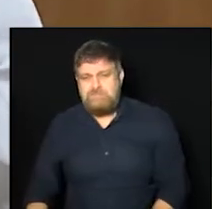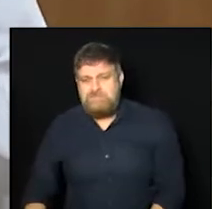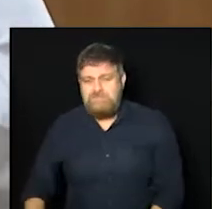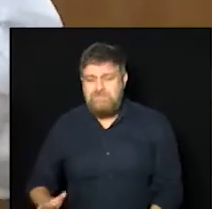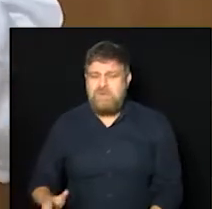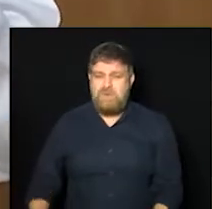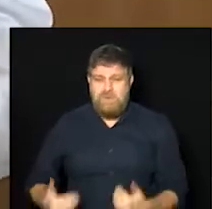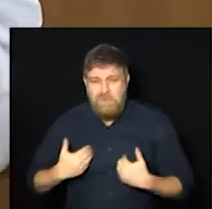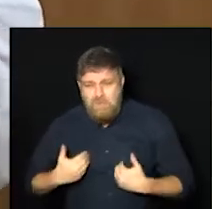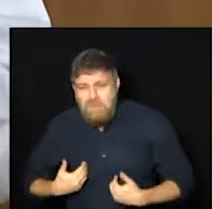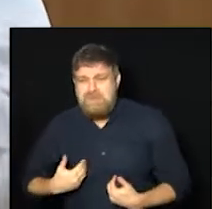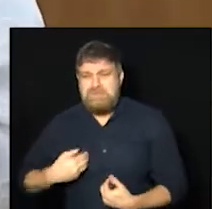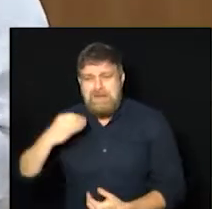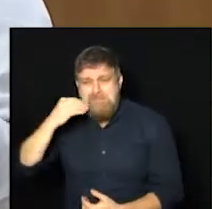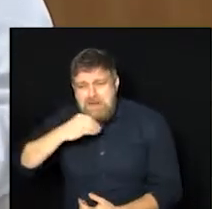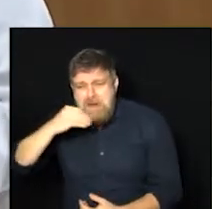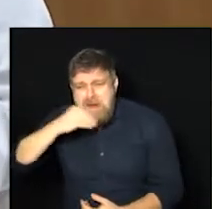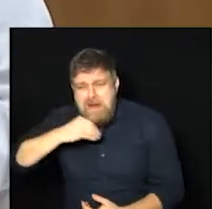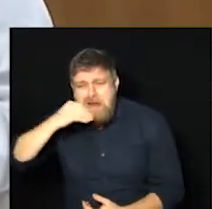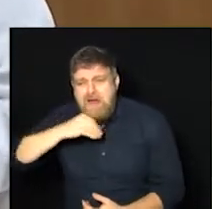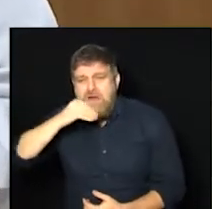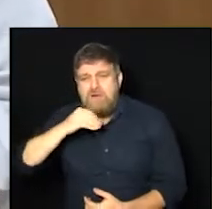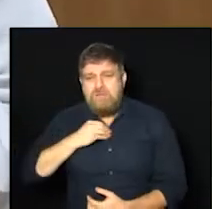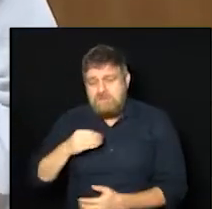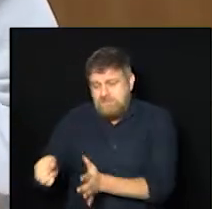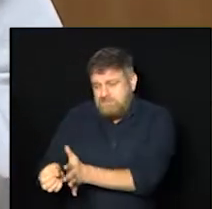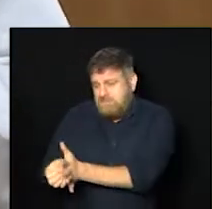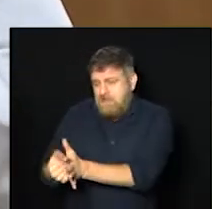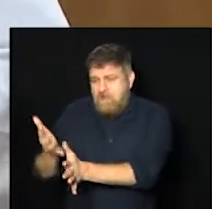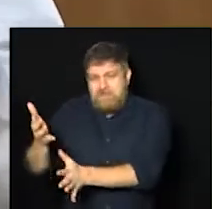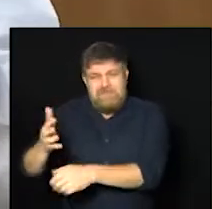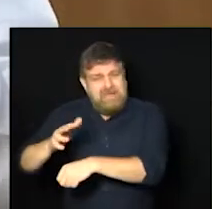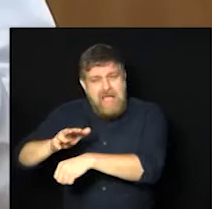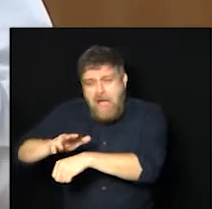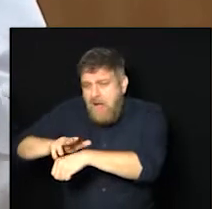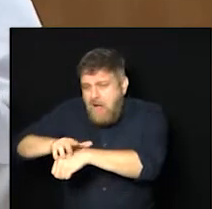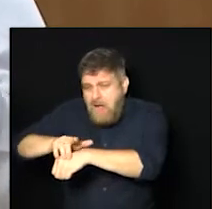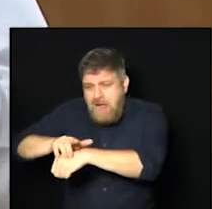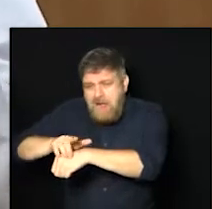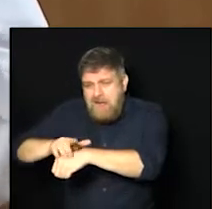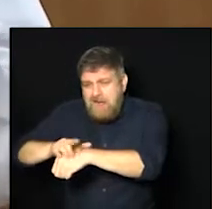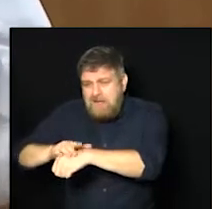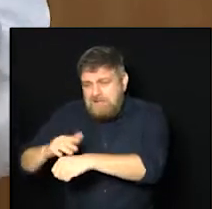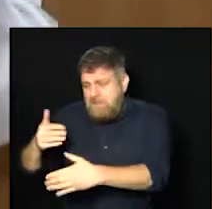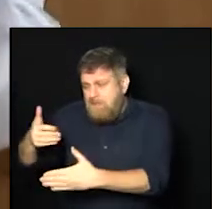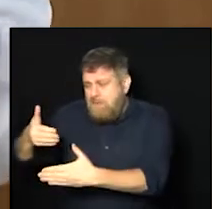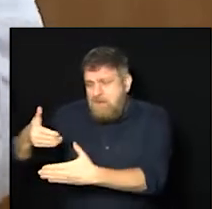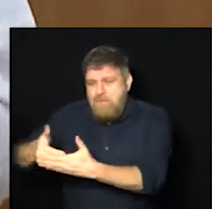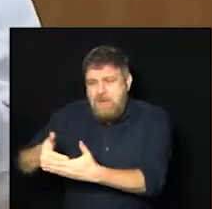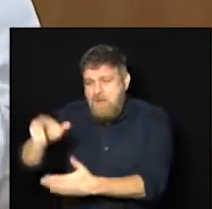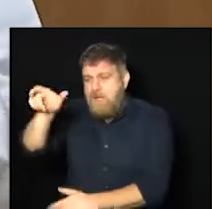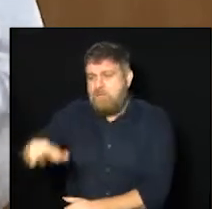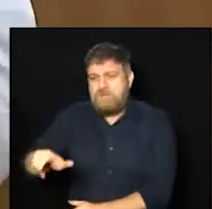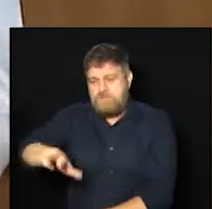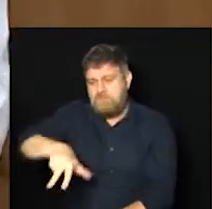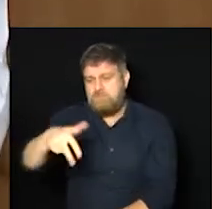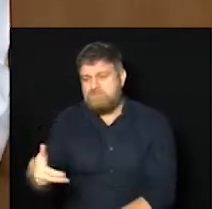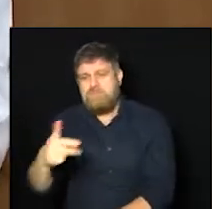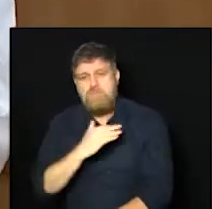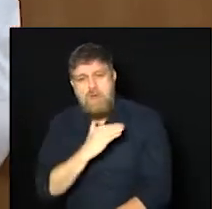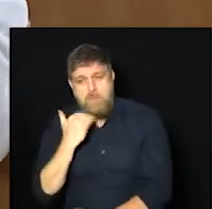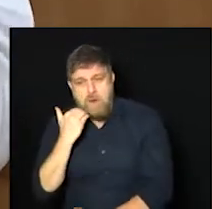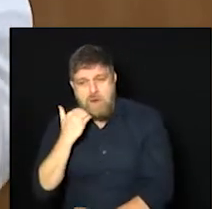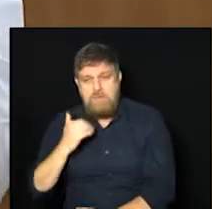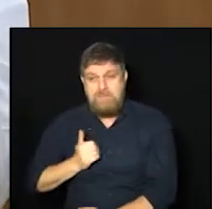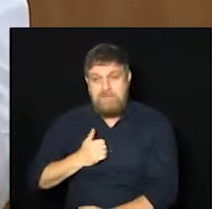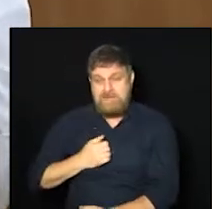físico deteriorado, muitas vezes a doença evolui para o óbito. Mas o índice de cura com